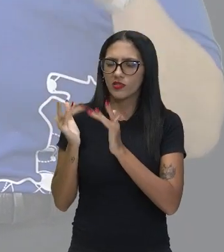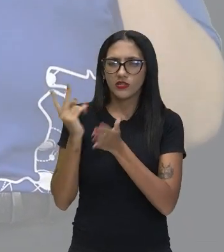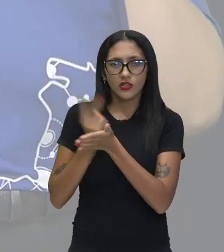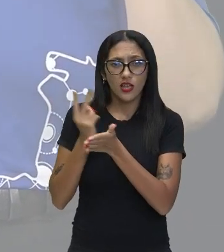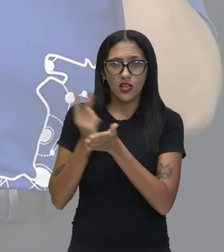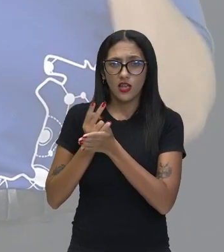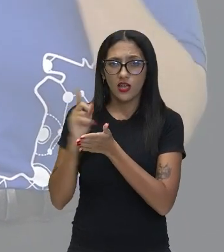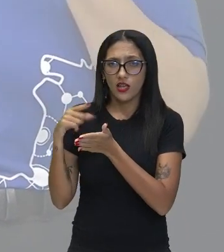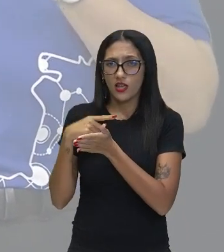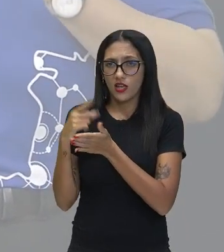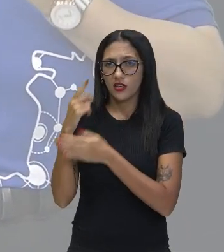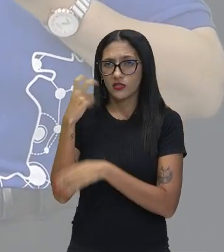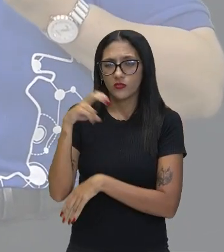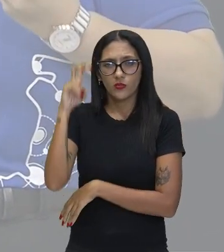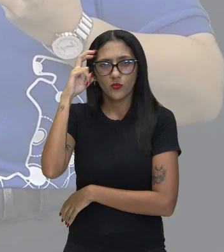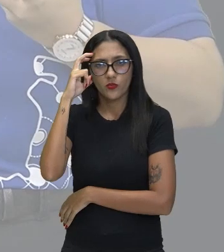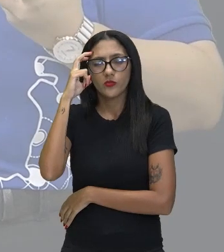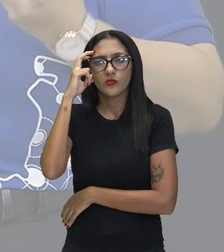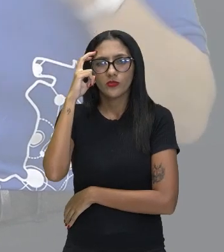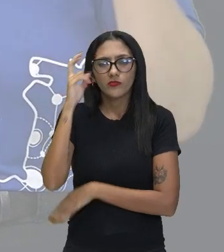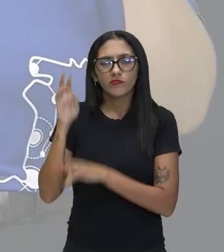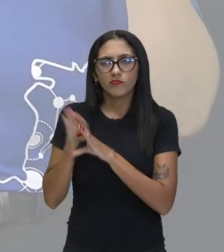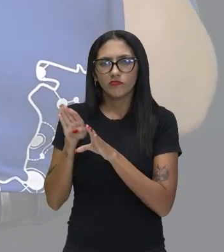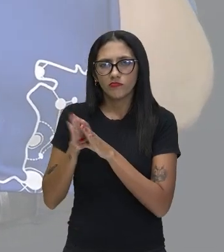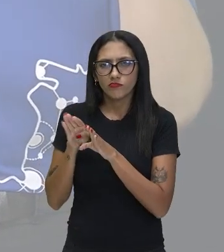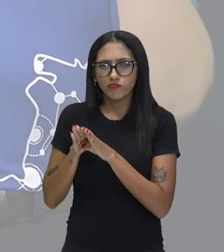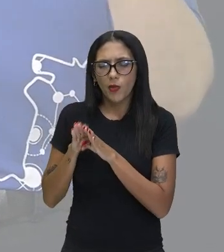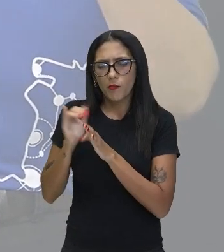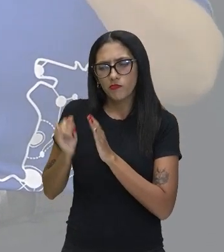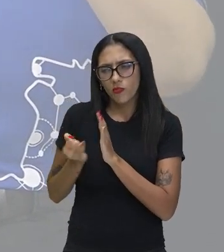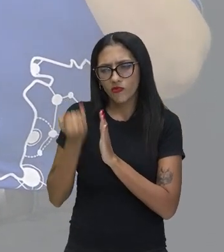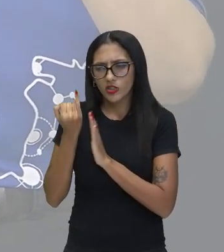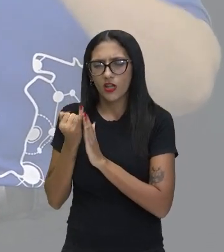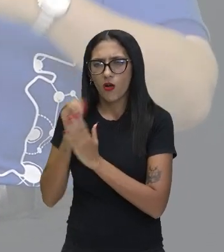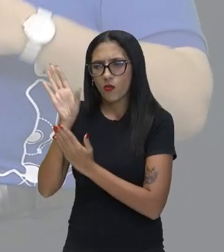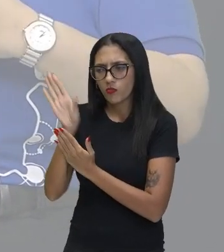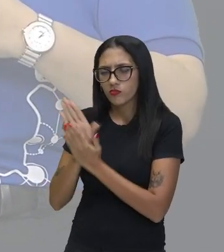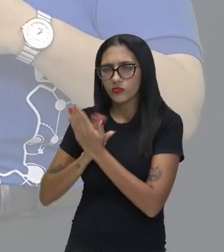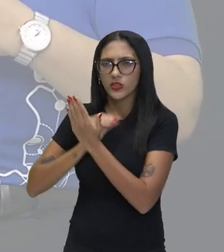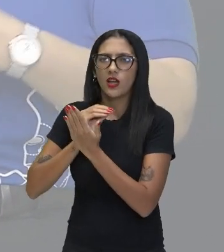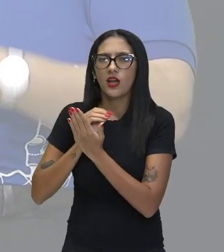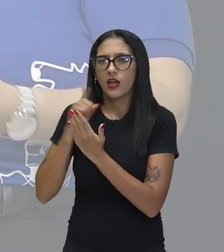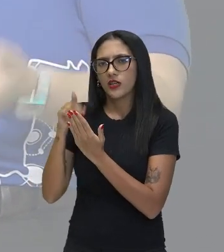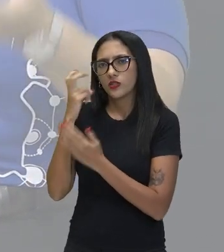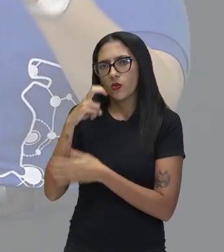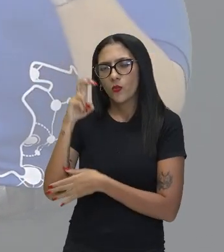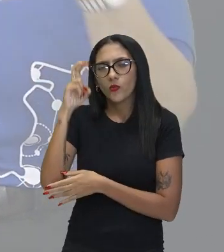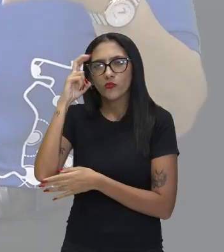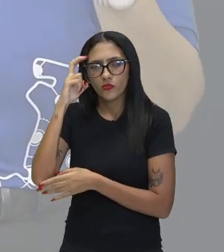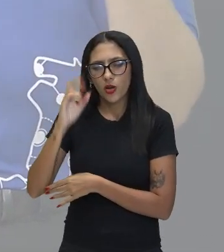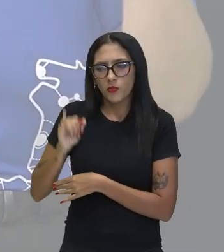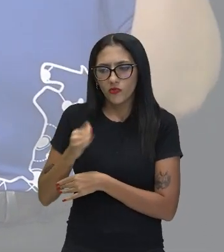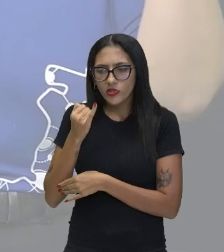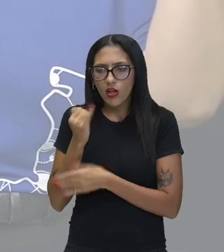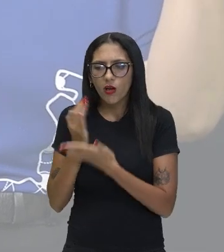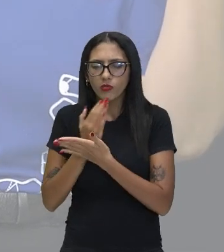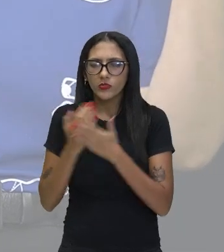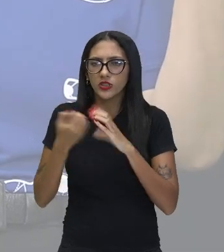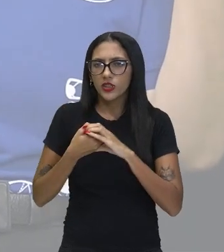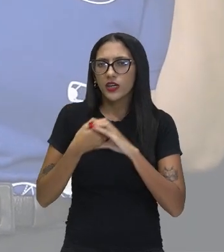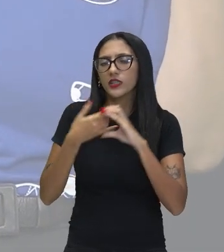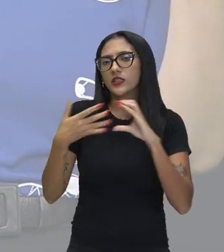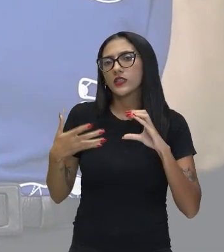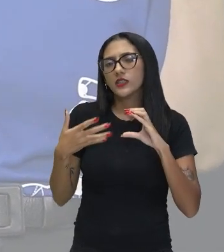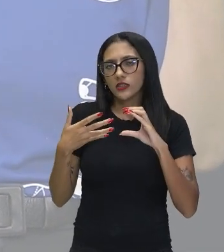cultura e extrair dela aquilo que de melhor existisse no sentido de